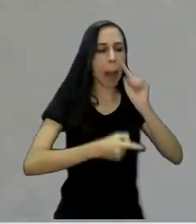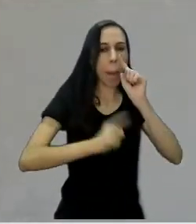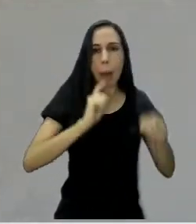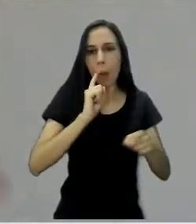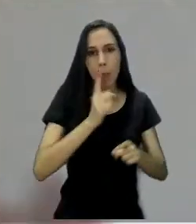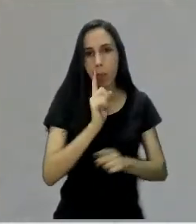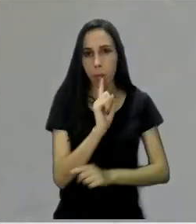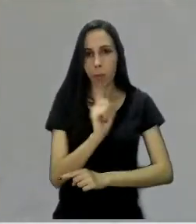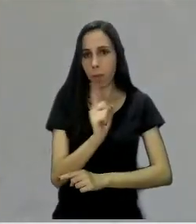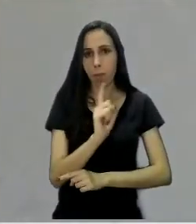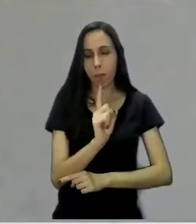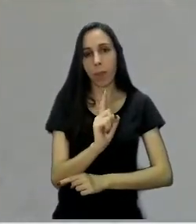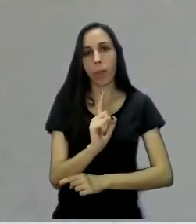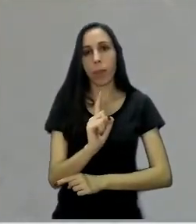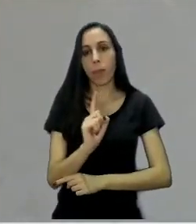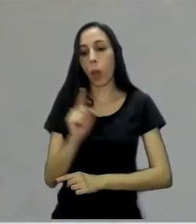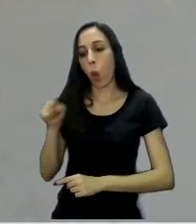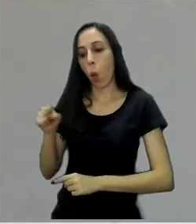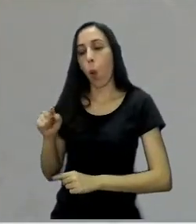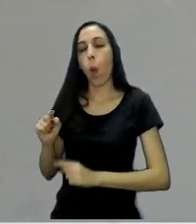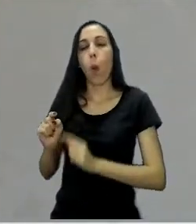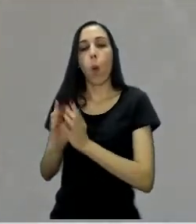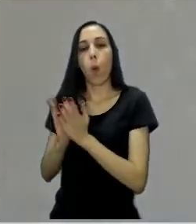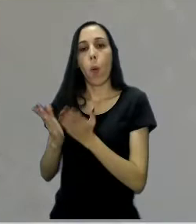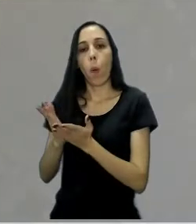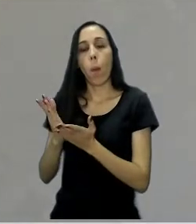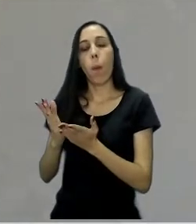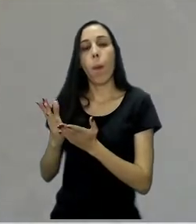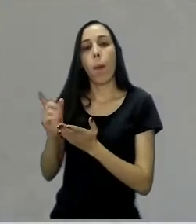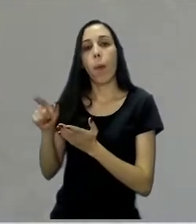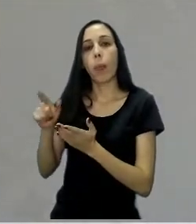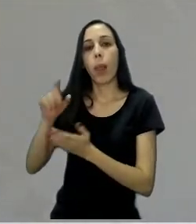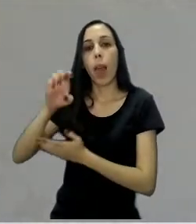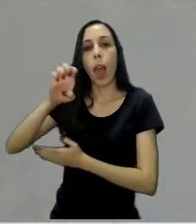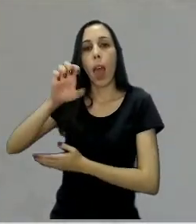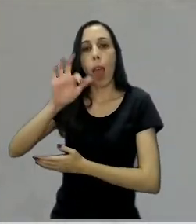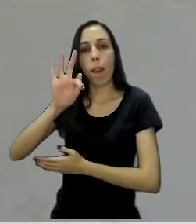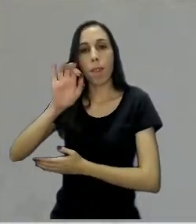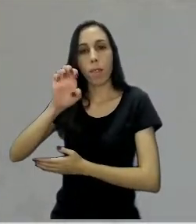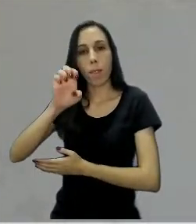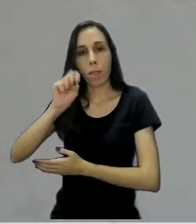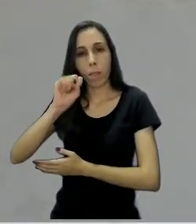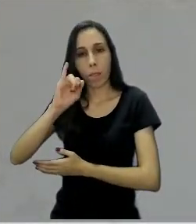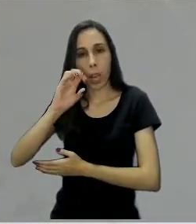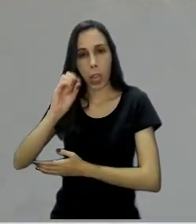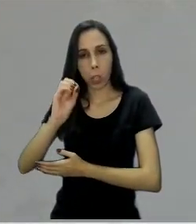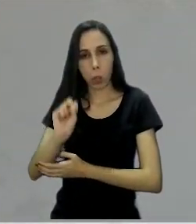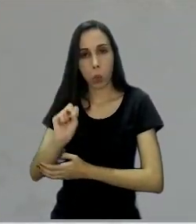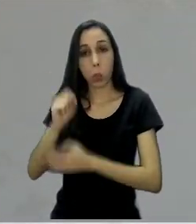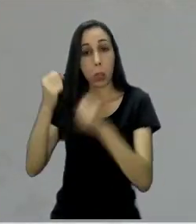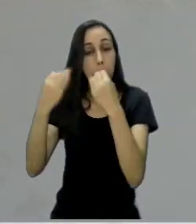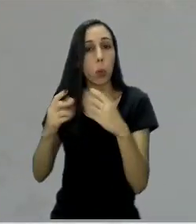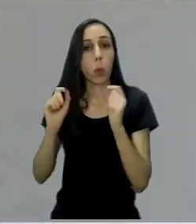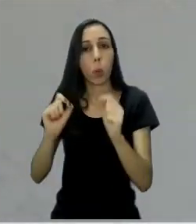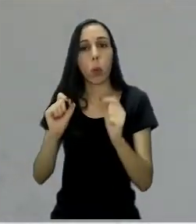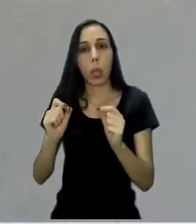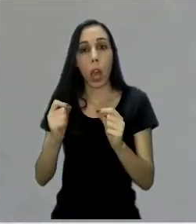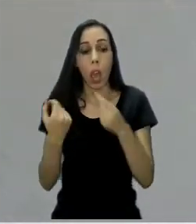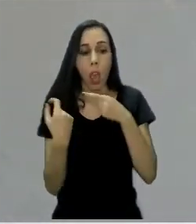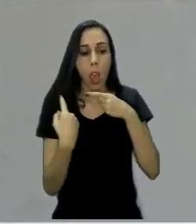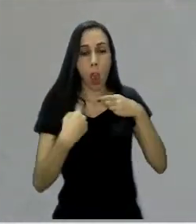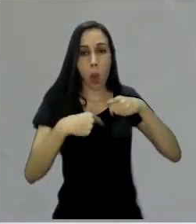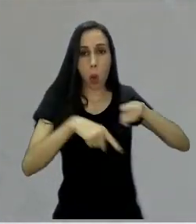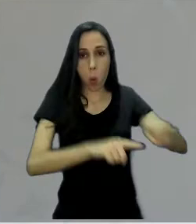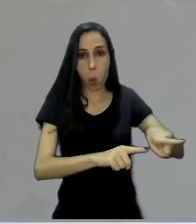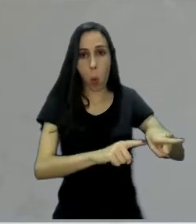é para ir acusando as outras pessoas. São Paulo diz lá na carta aos Efésios que não é contra homens de carne e sangue